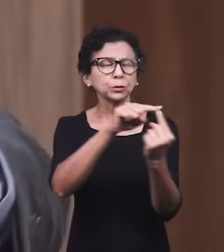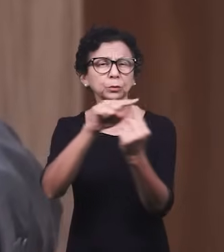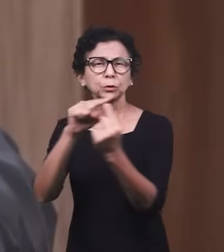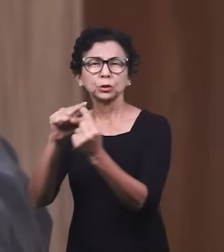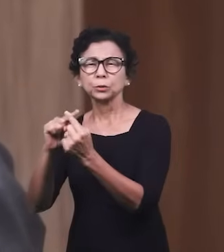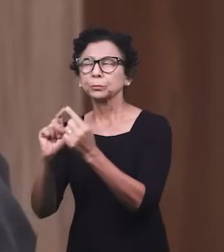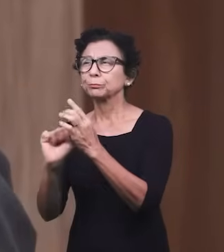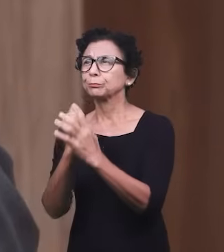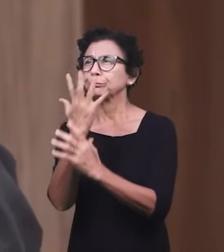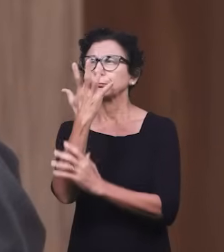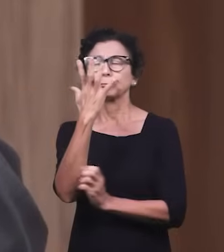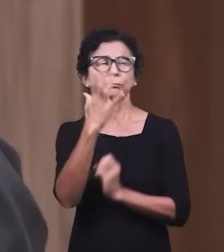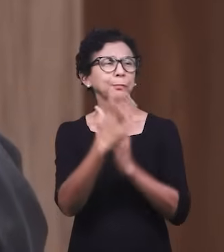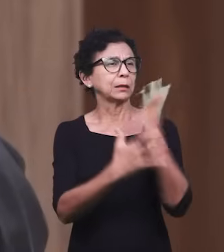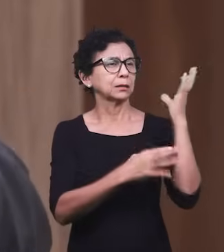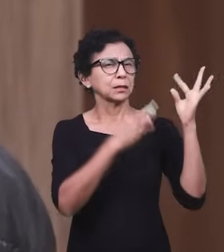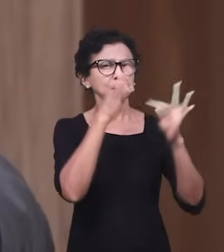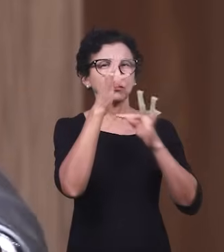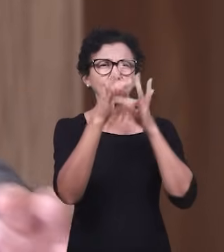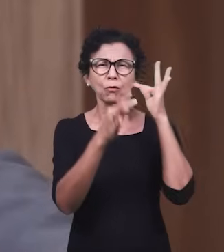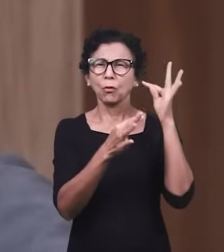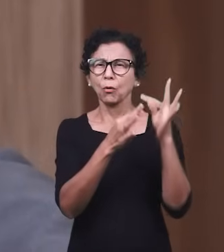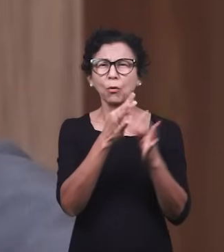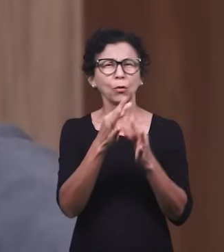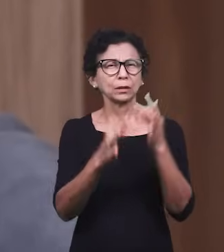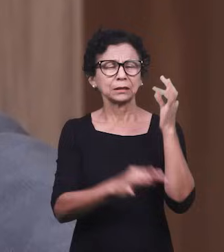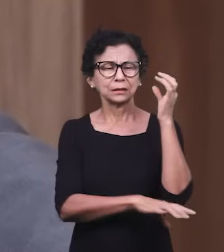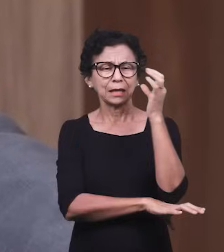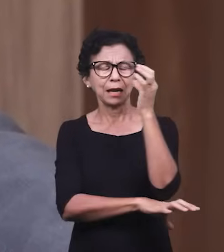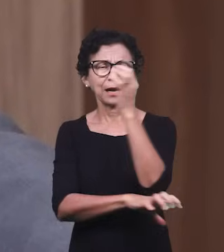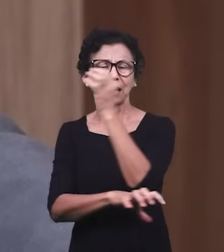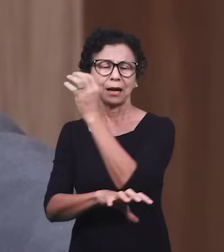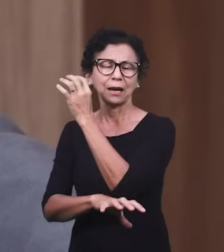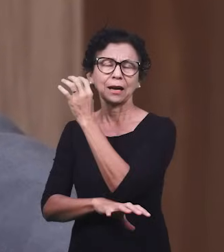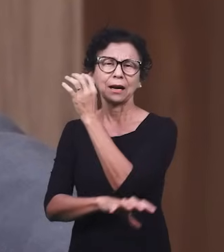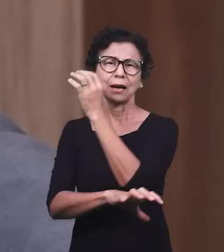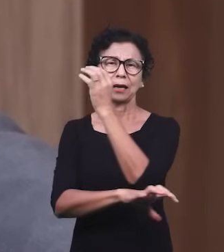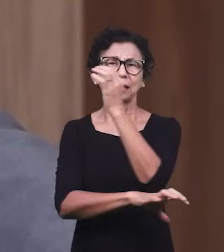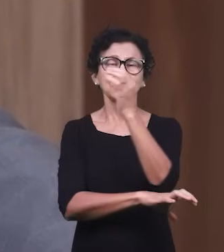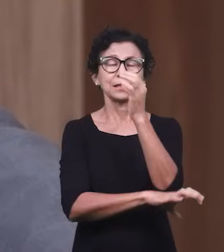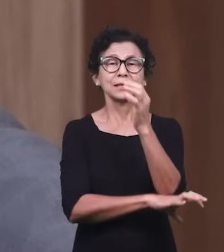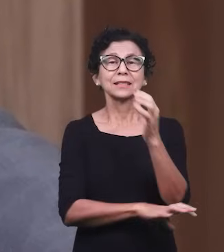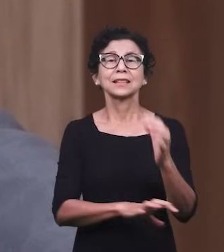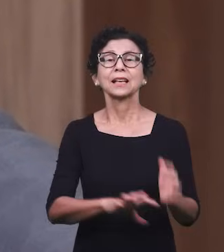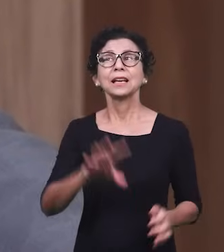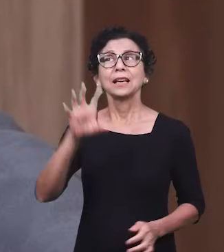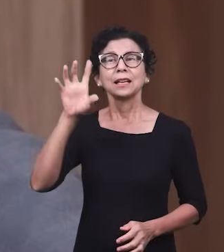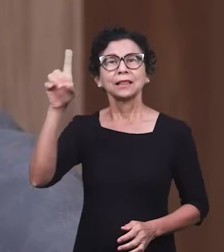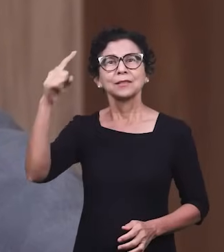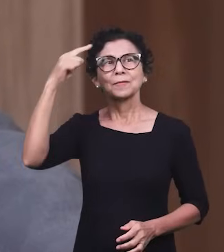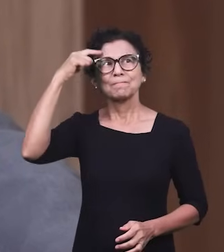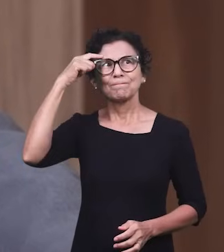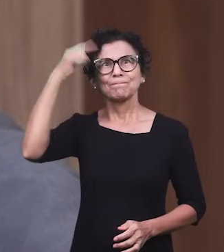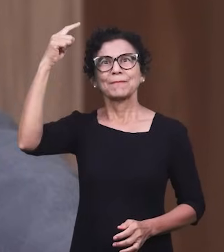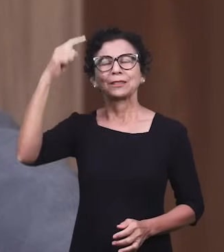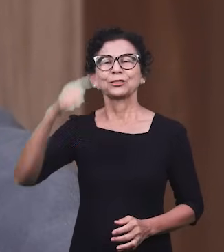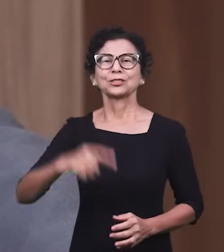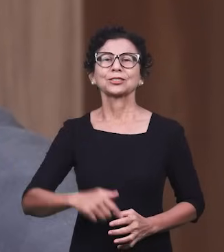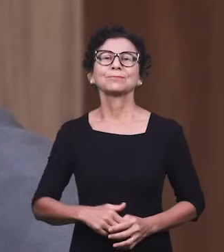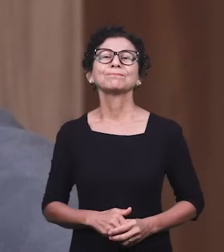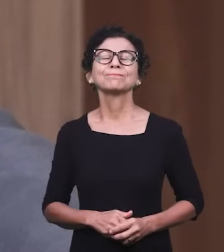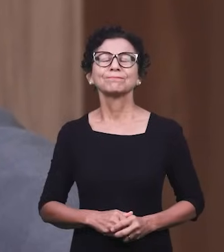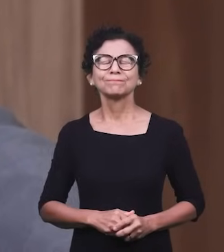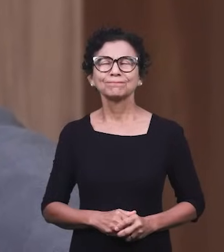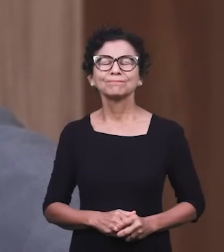Eh toda tudo isso que é maravilhoso já estava dentro da da mente de Deus por assim dizer né